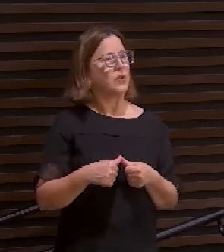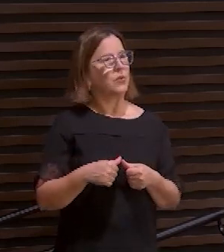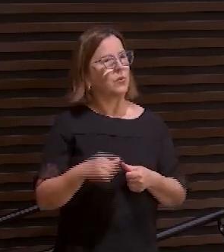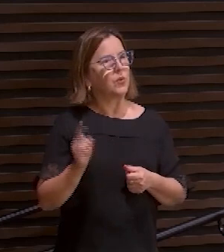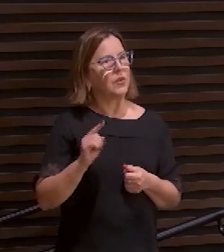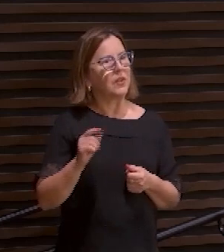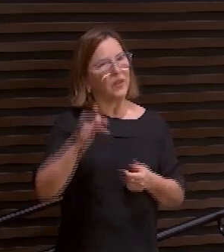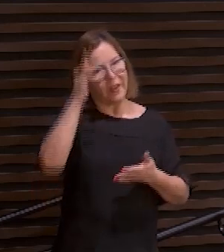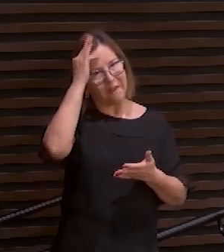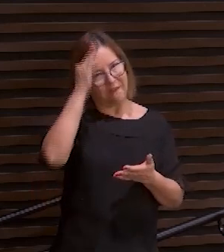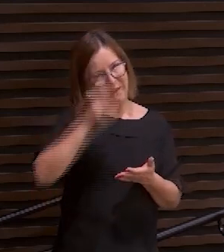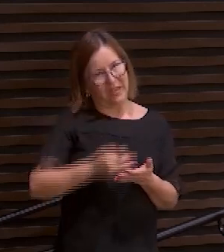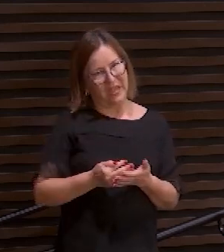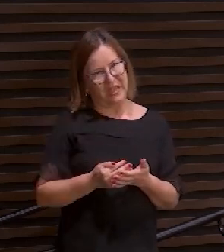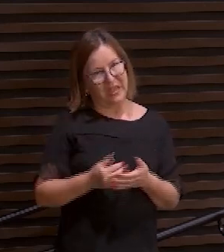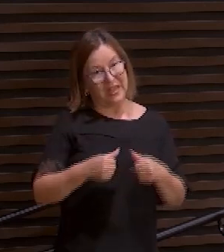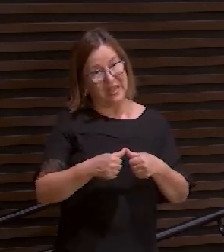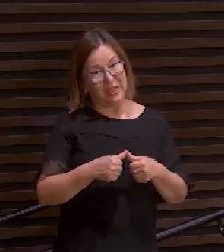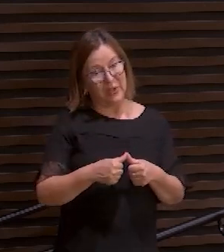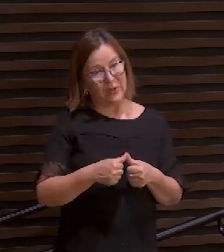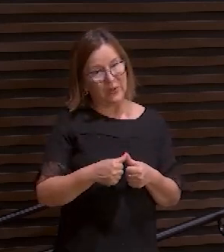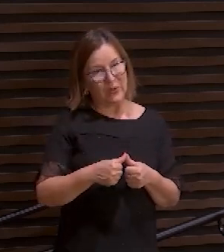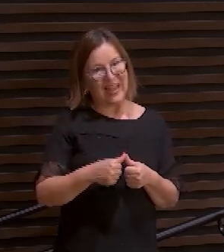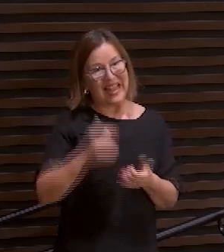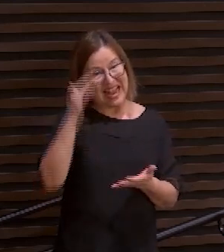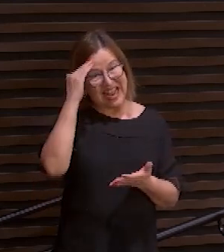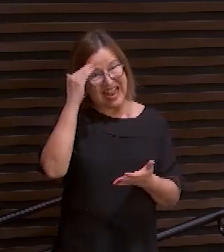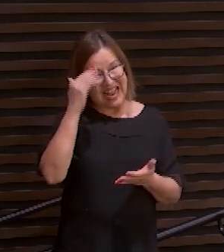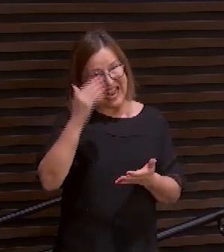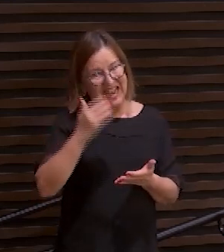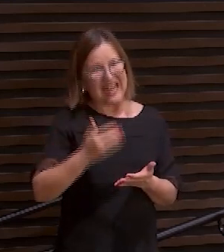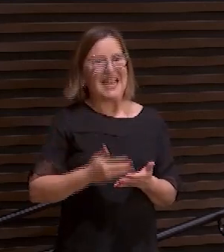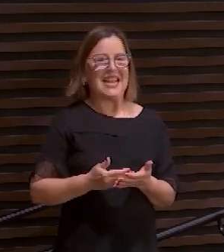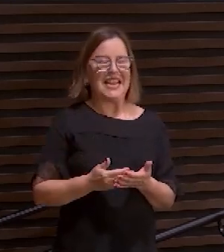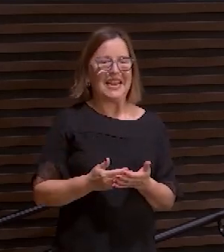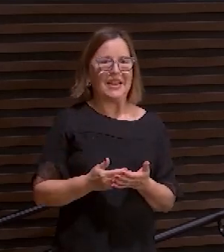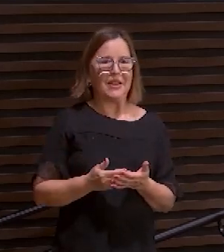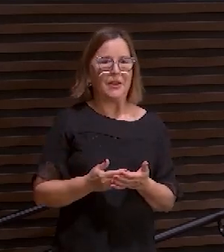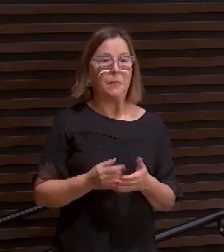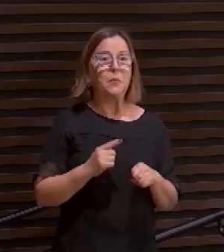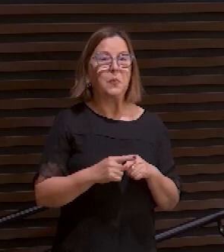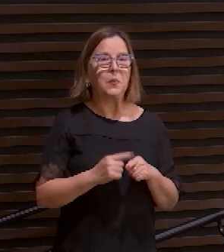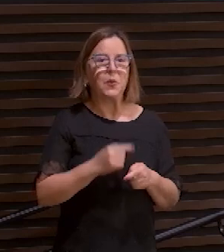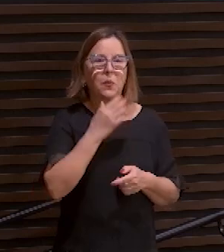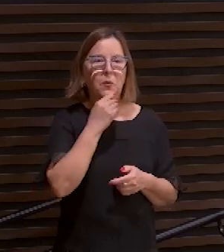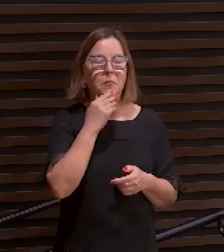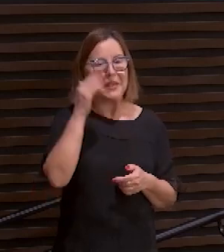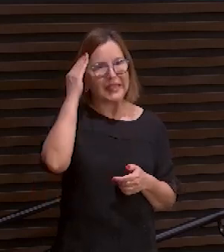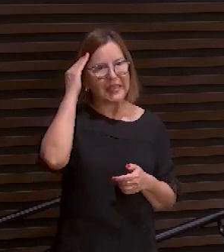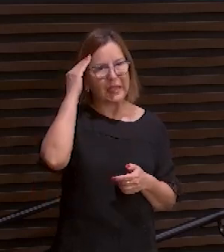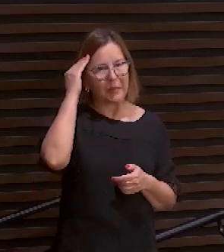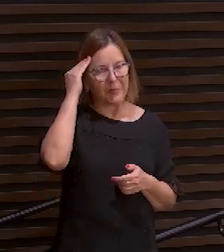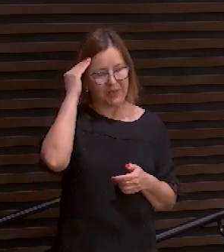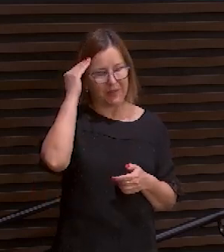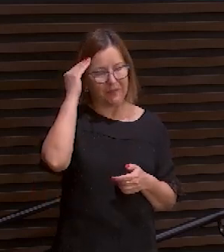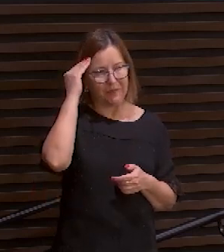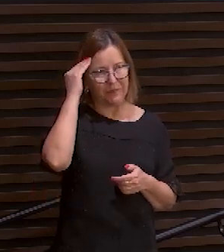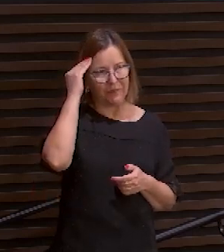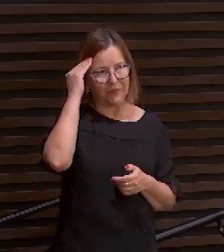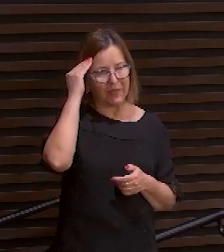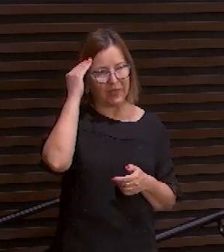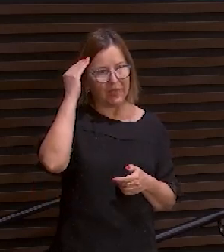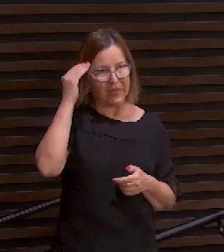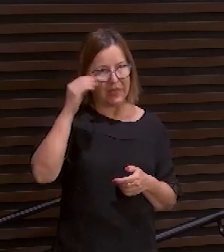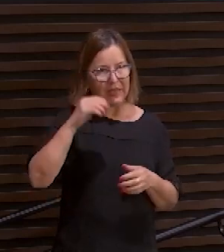Isso aqui é crença nas leis da botânica. Ele sabia que o quercus não